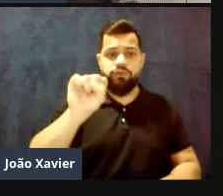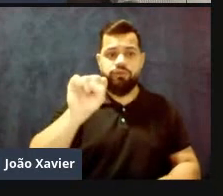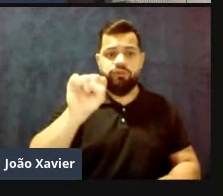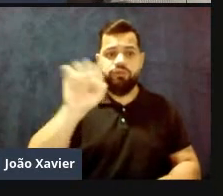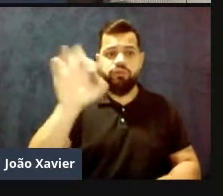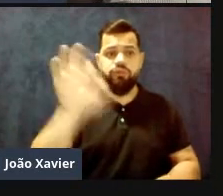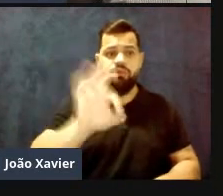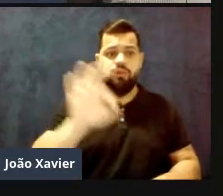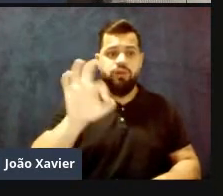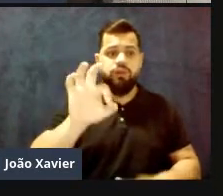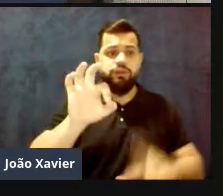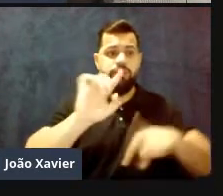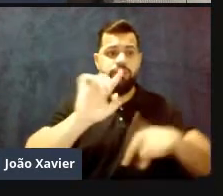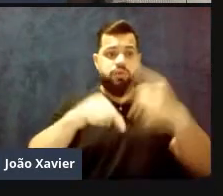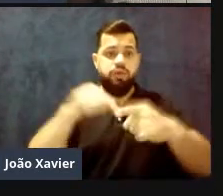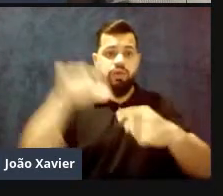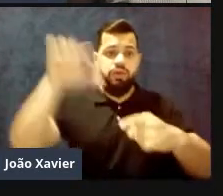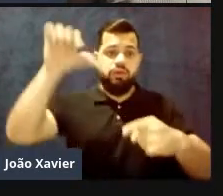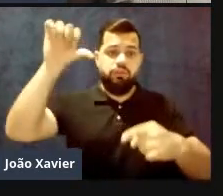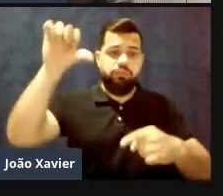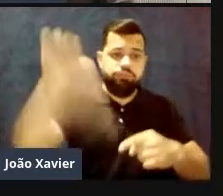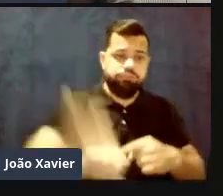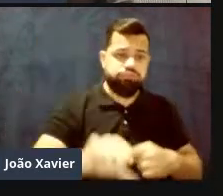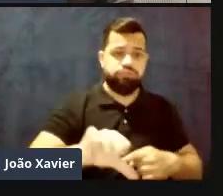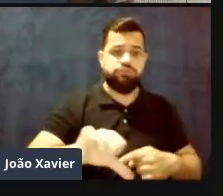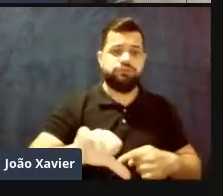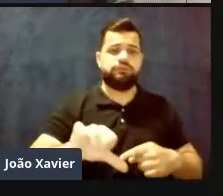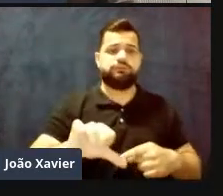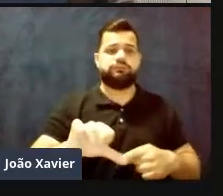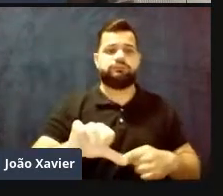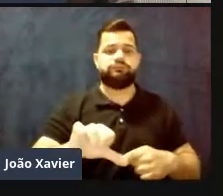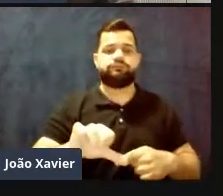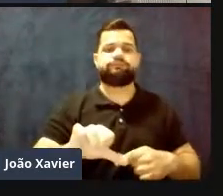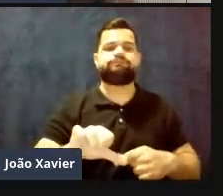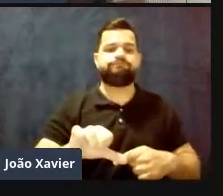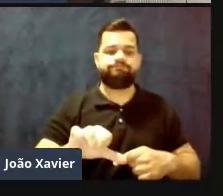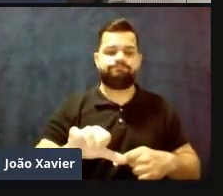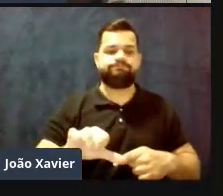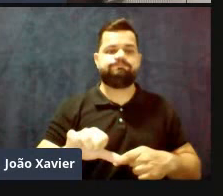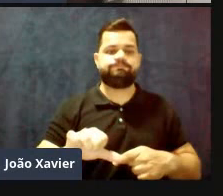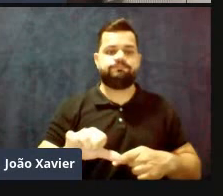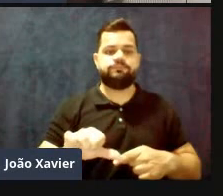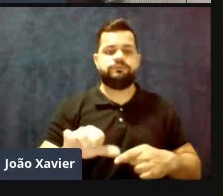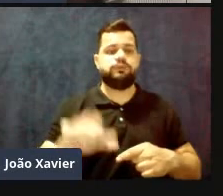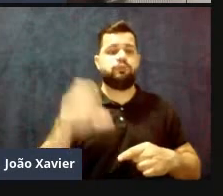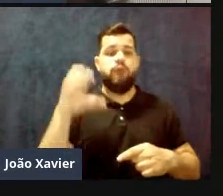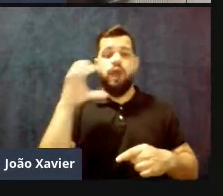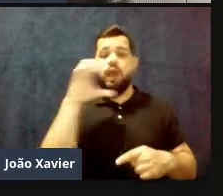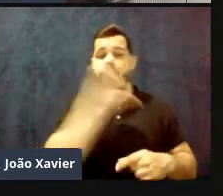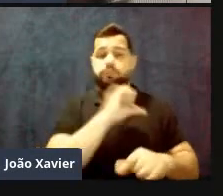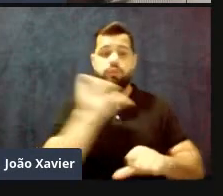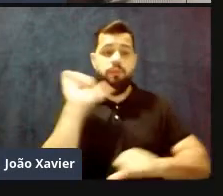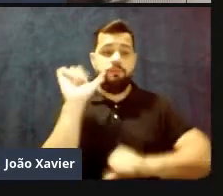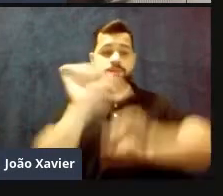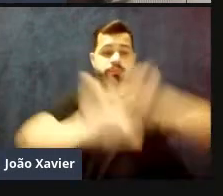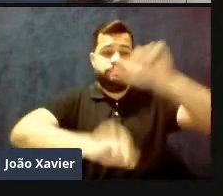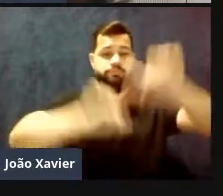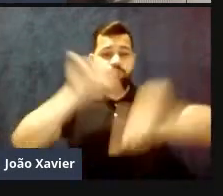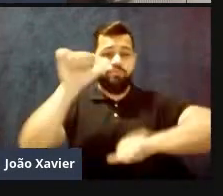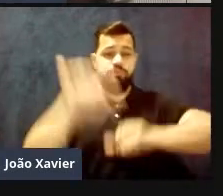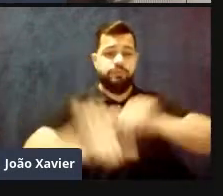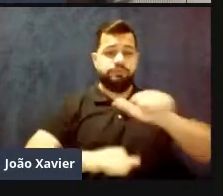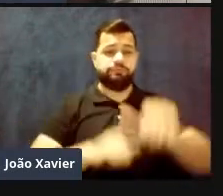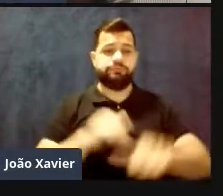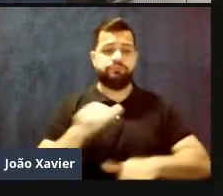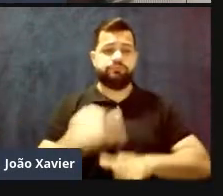parada cardiorrespiratória mais à frente. Então, a gente tinha ali um universo muito delicado e que, possivelmente, muito